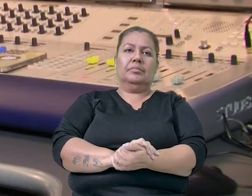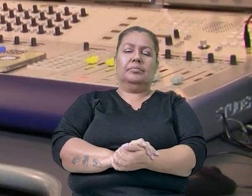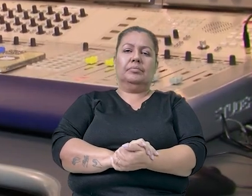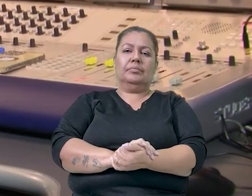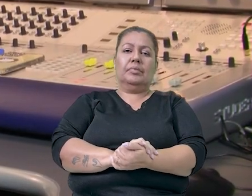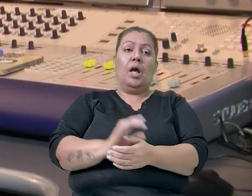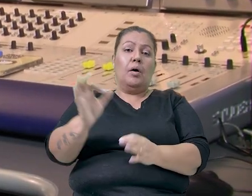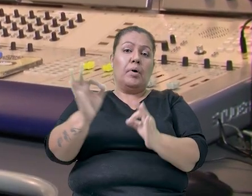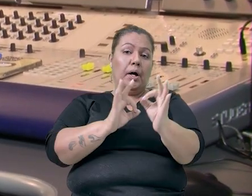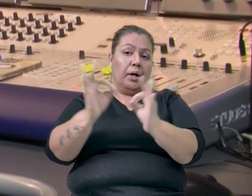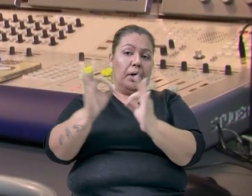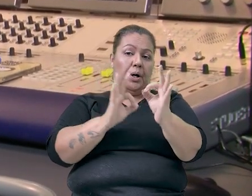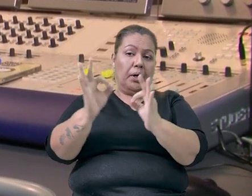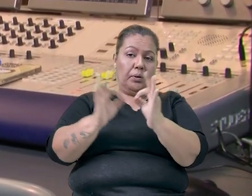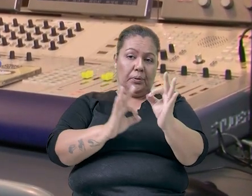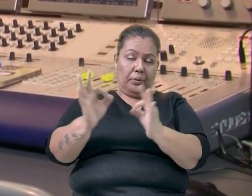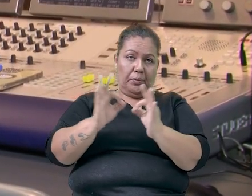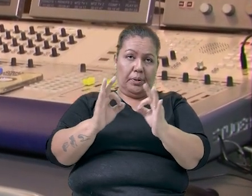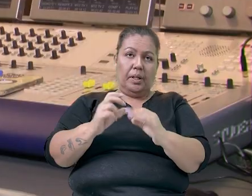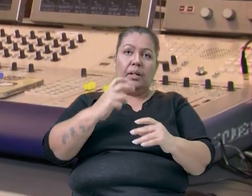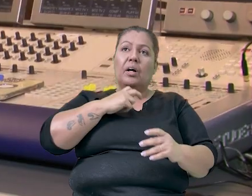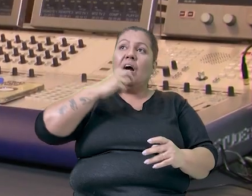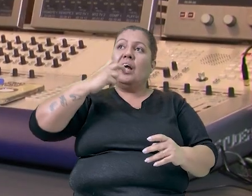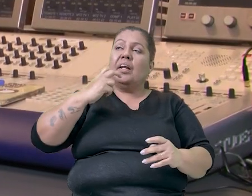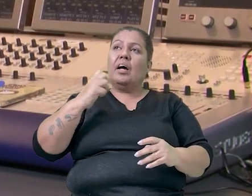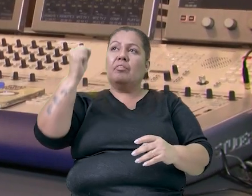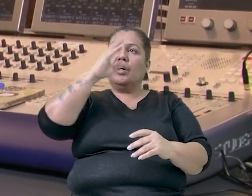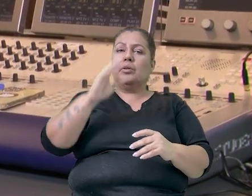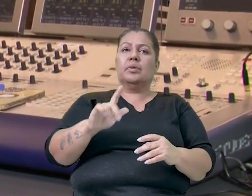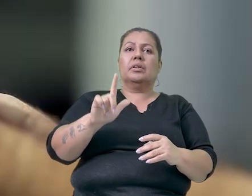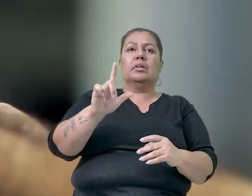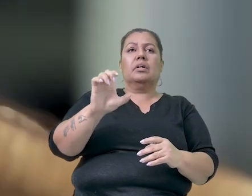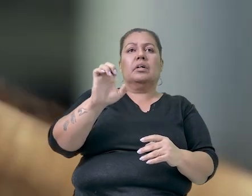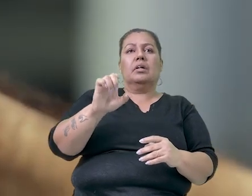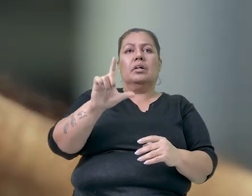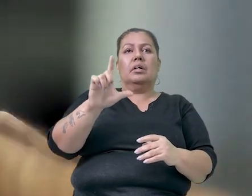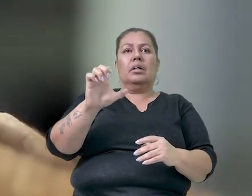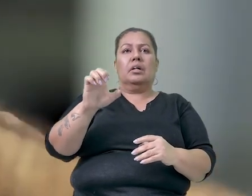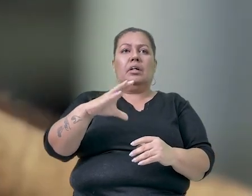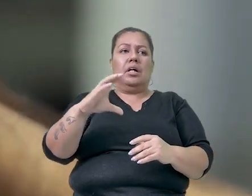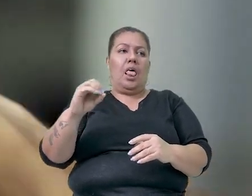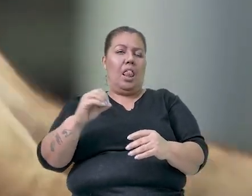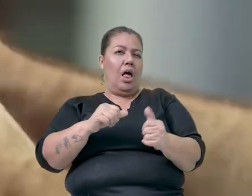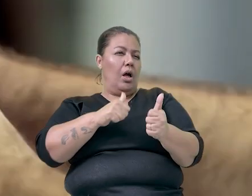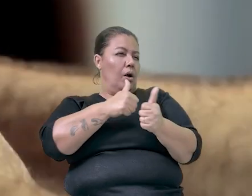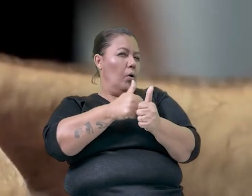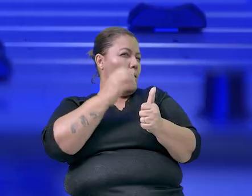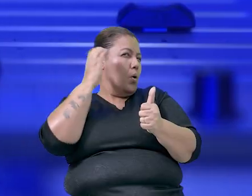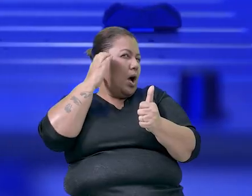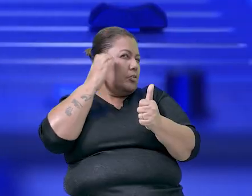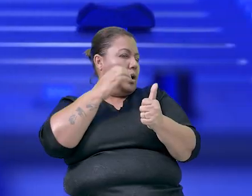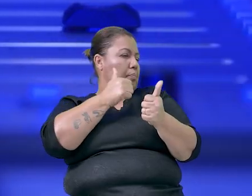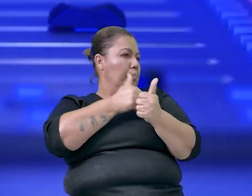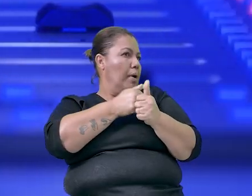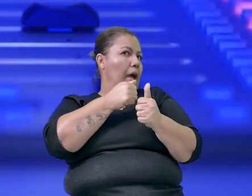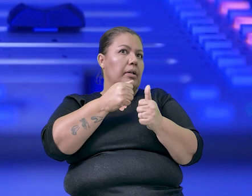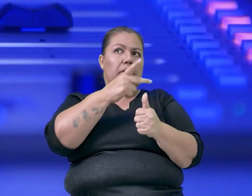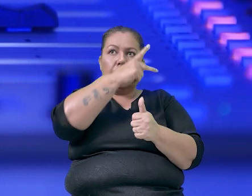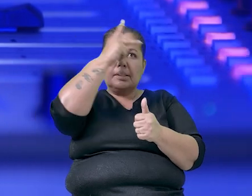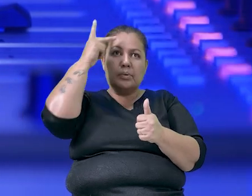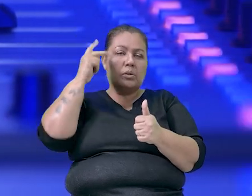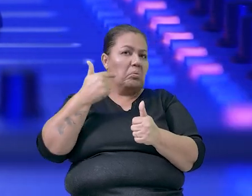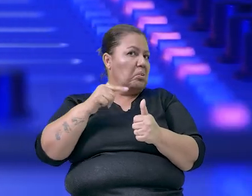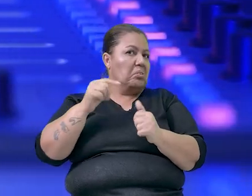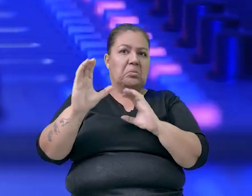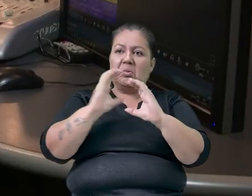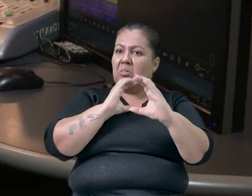Para o coordenador de operações da Voz do Brasil, Leleco Santos, o rádio se aproxima de seu público como nenhum outro meio